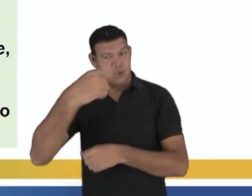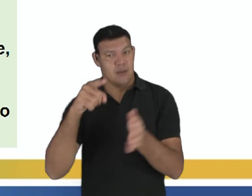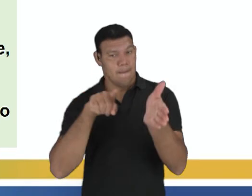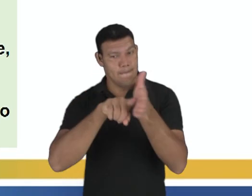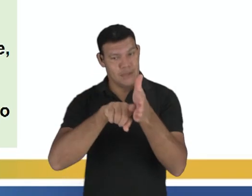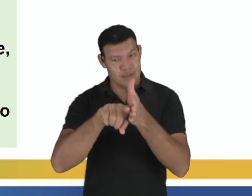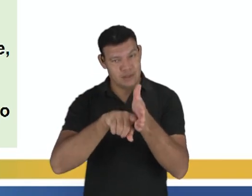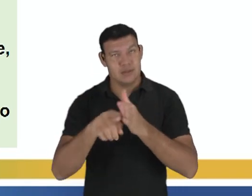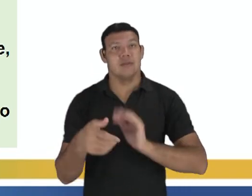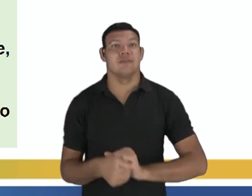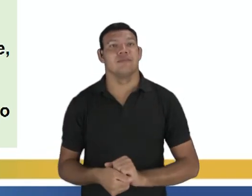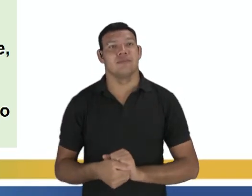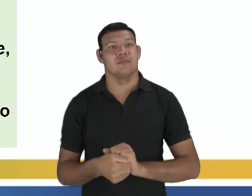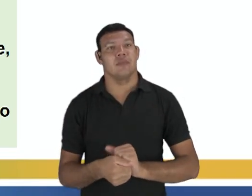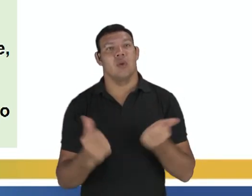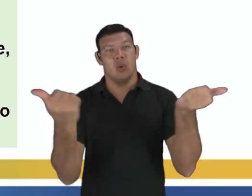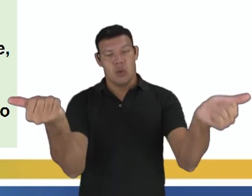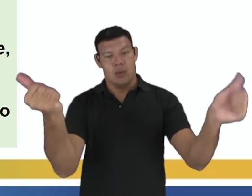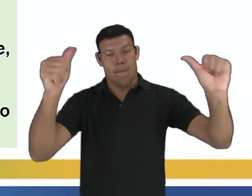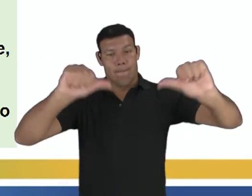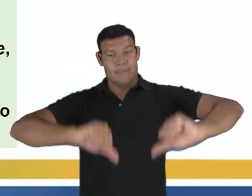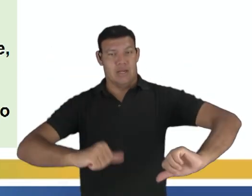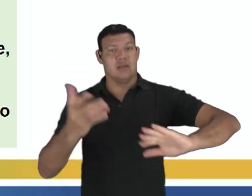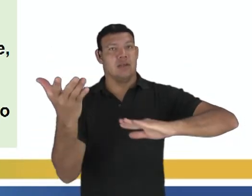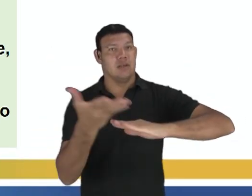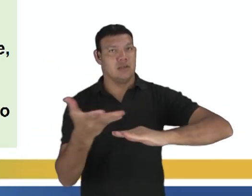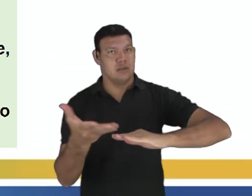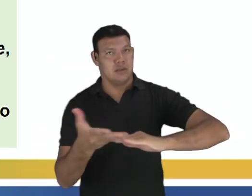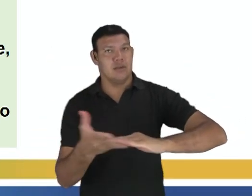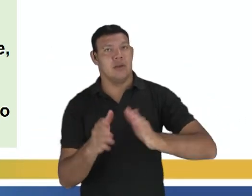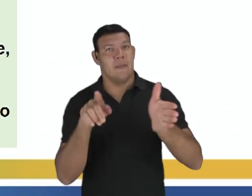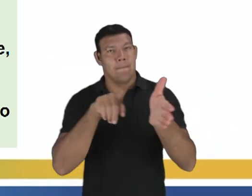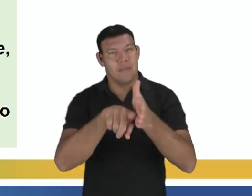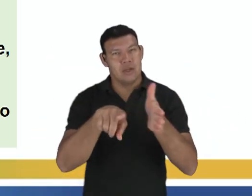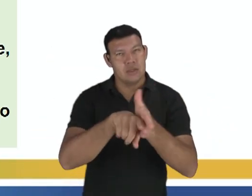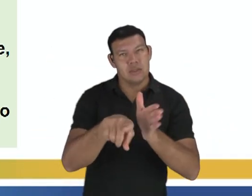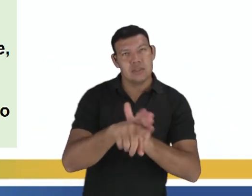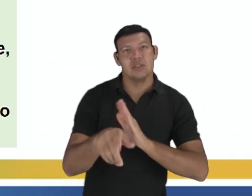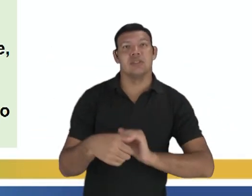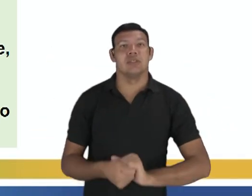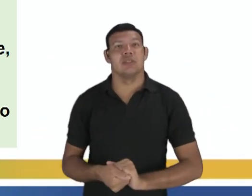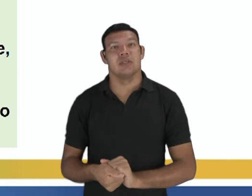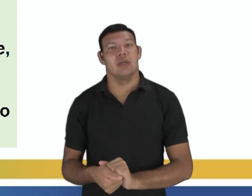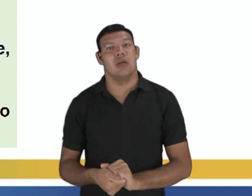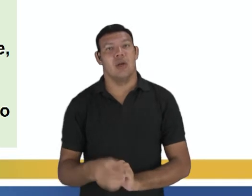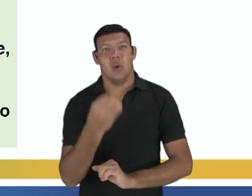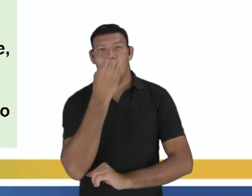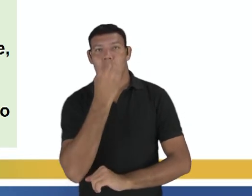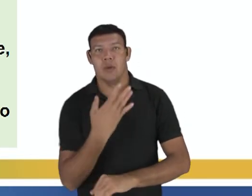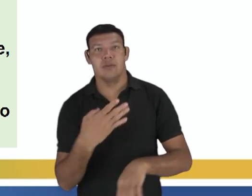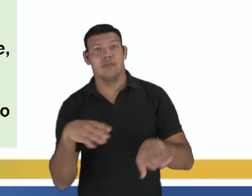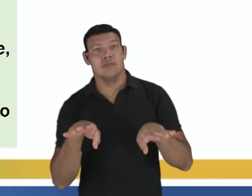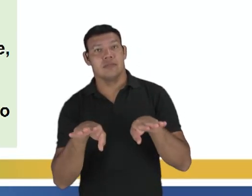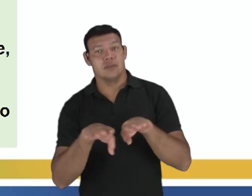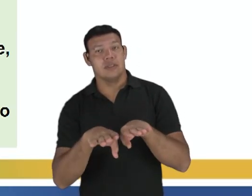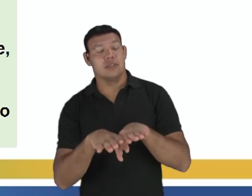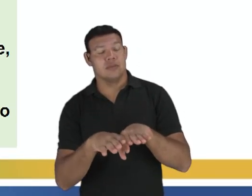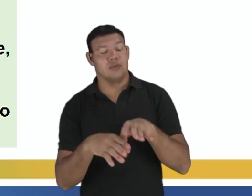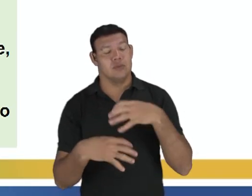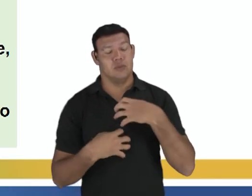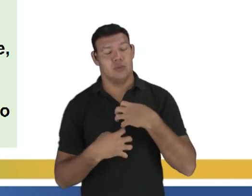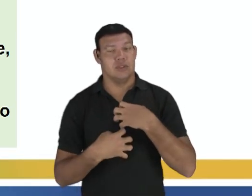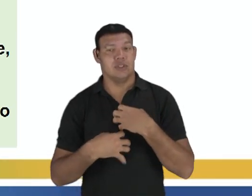tá? Crises contemporâneas questionam a forma e a eficácia das vacinas. Então, nós temos já